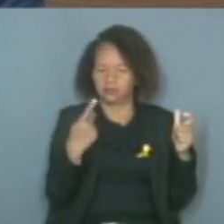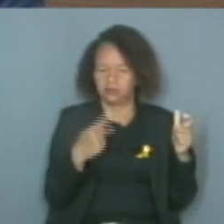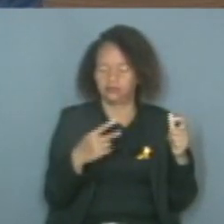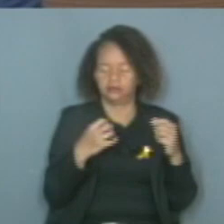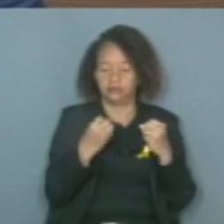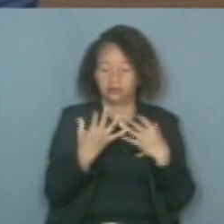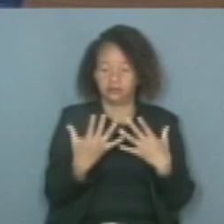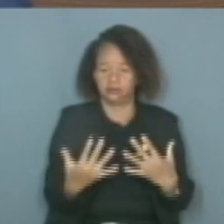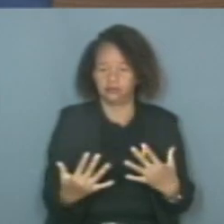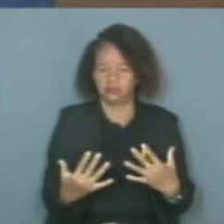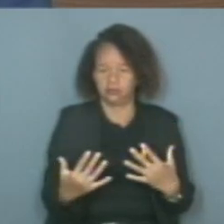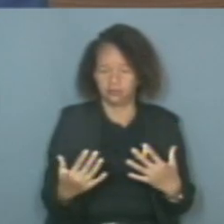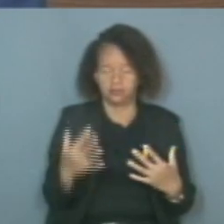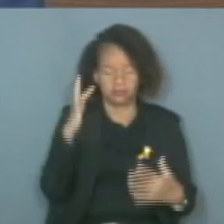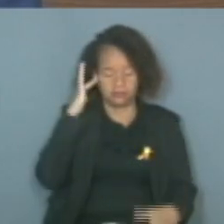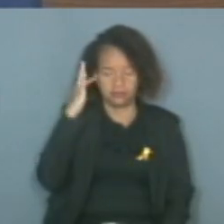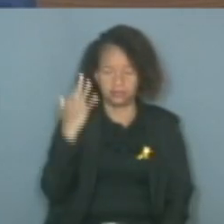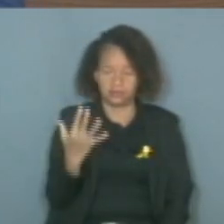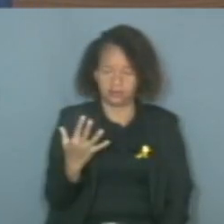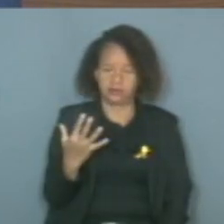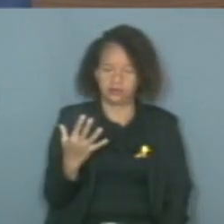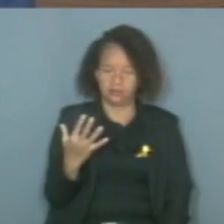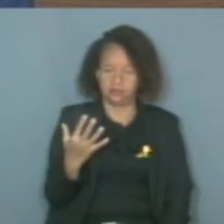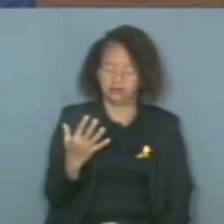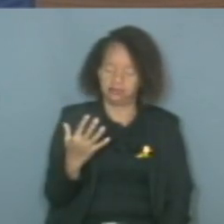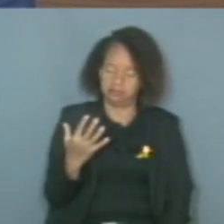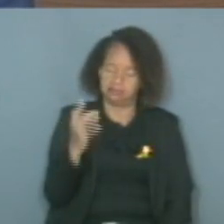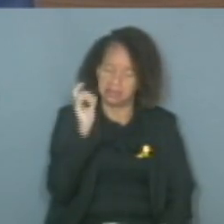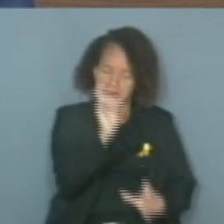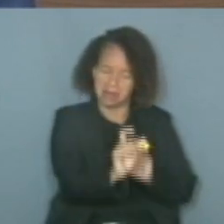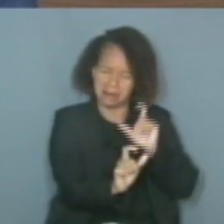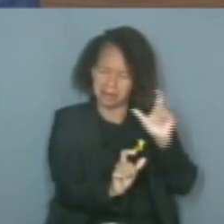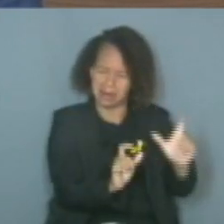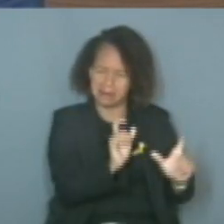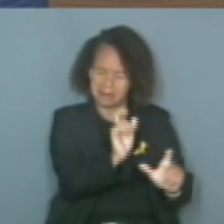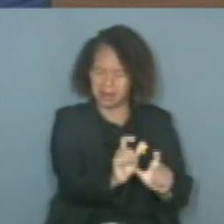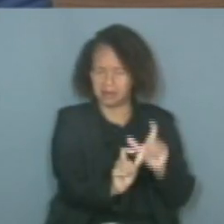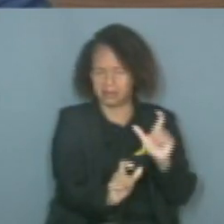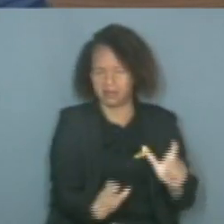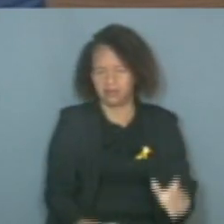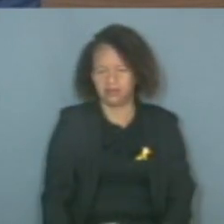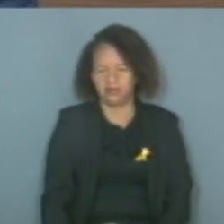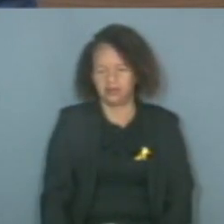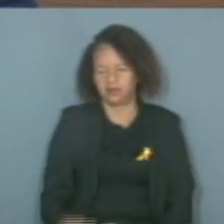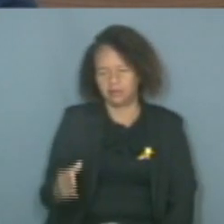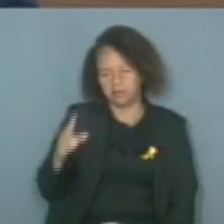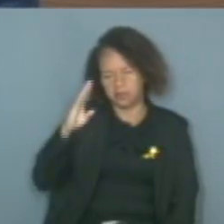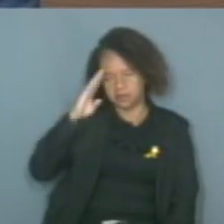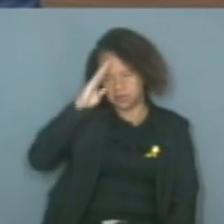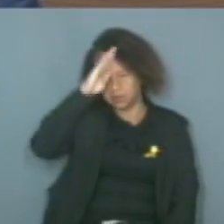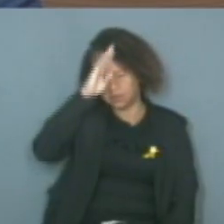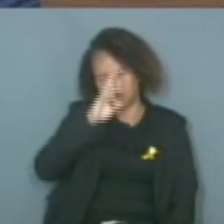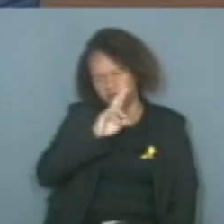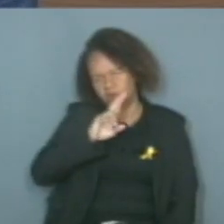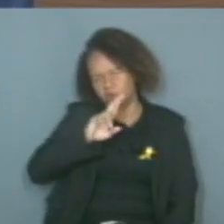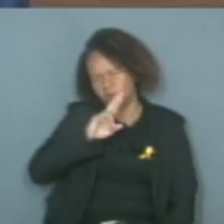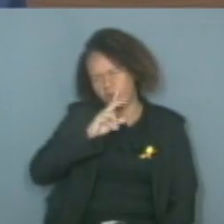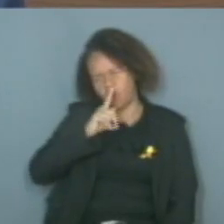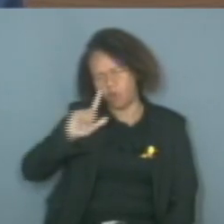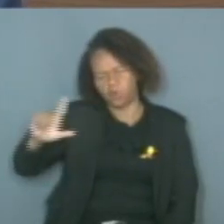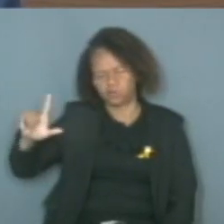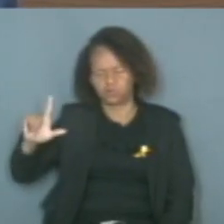pleno ali, daquela decisão, julgou. Como Bolsonaro e outros